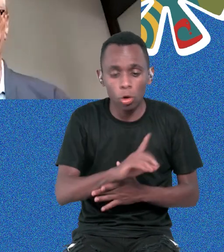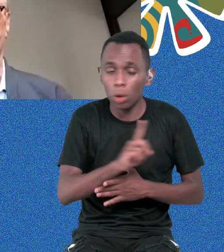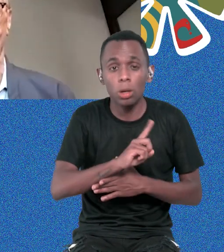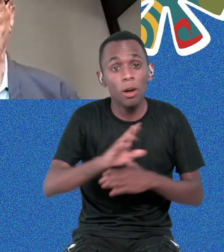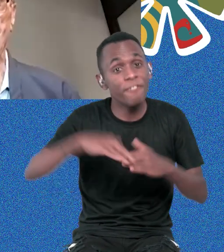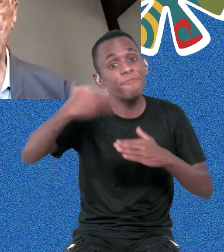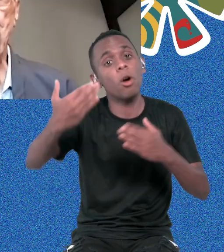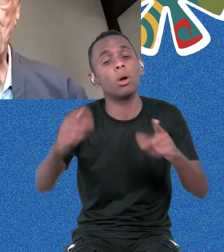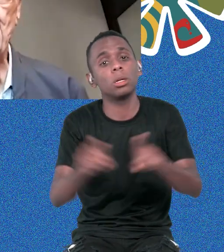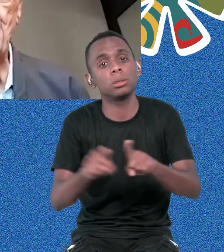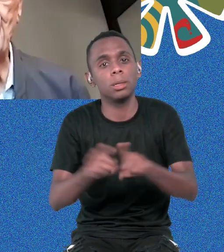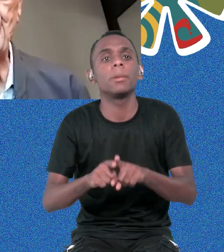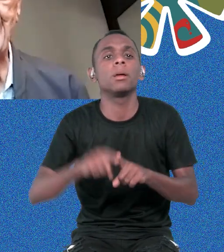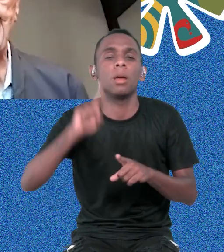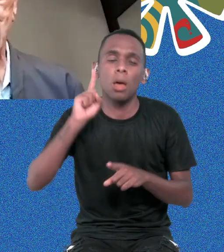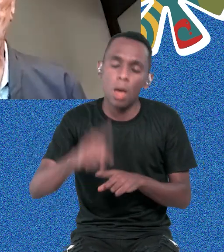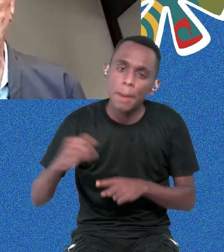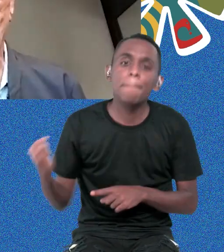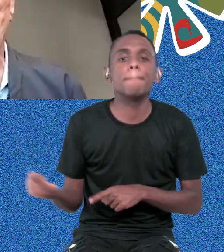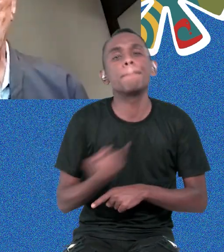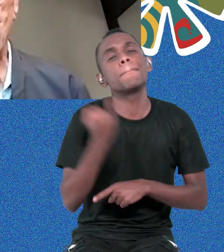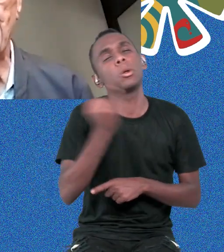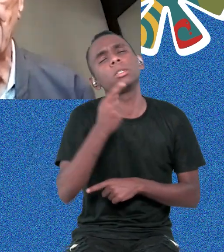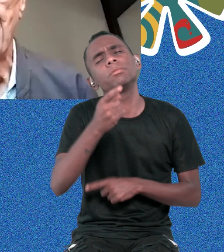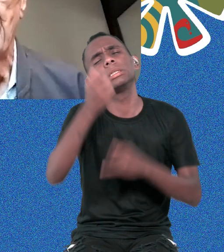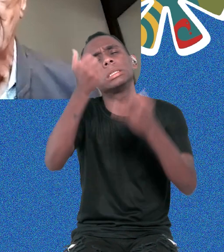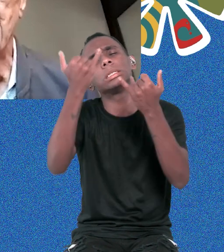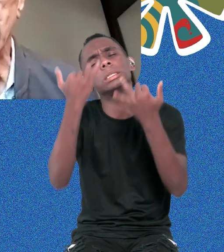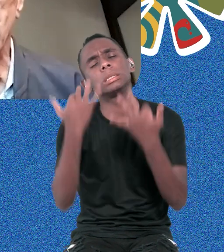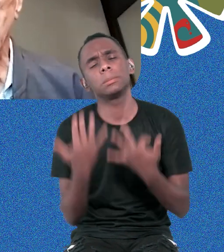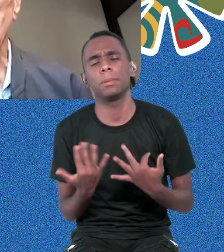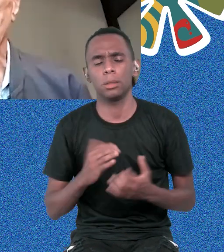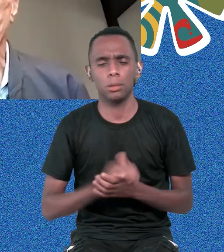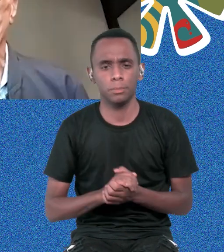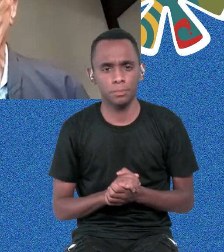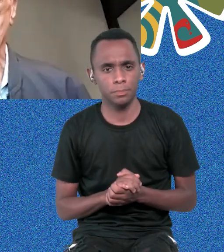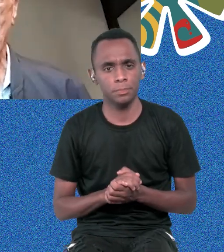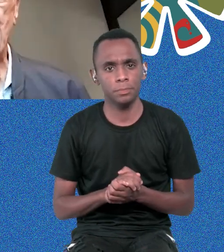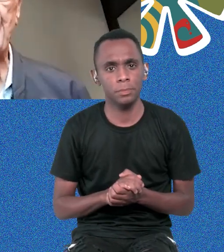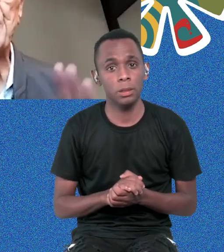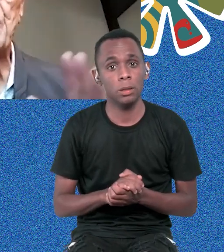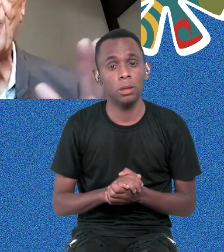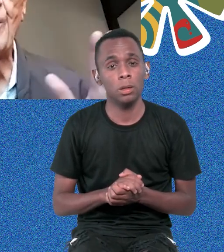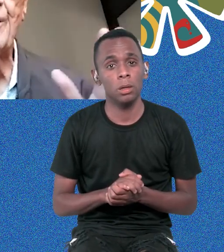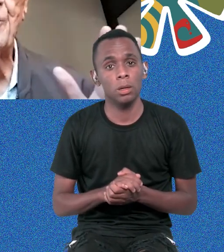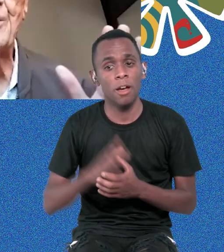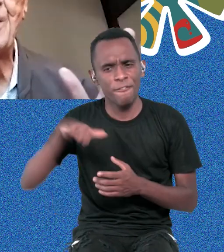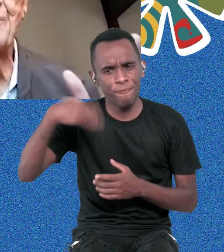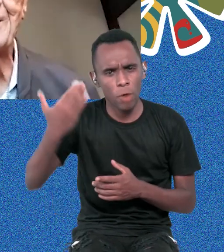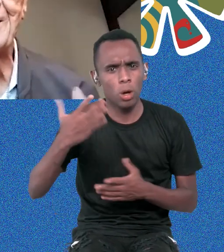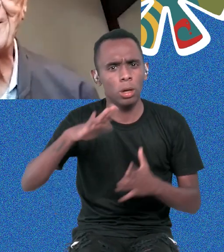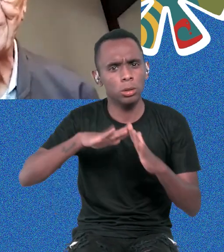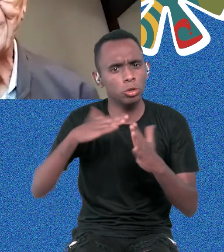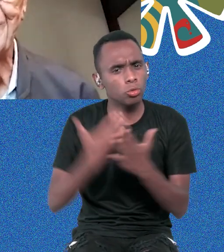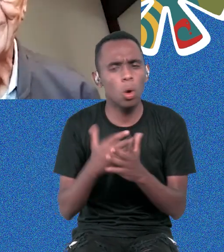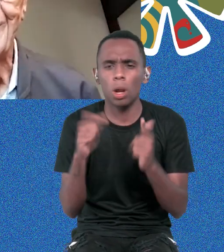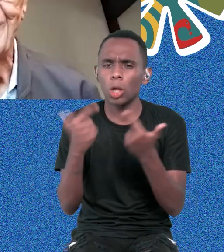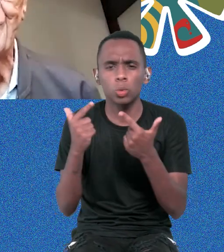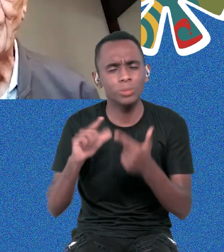escola, né? Isso é muito importante que você coloca, porque, veja, fora da escola não há